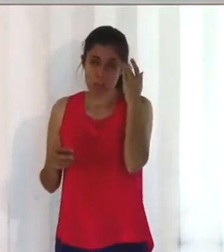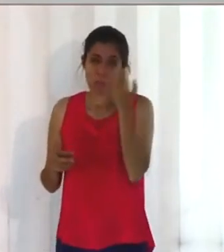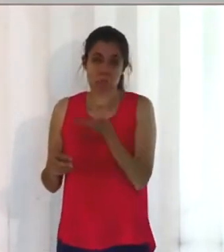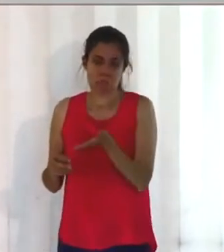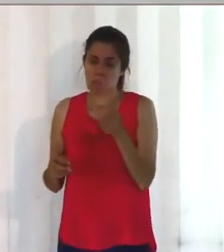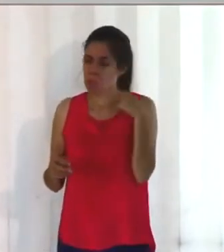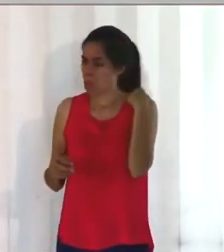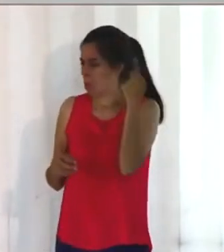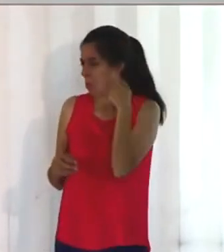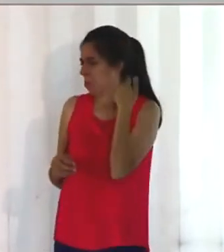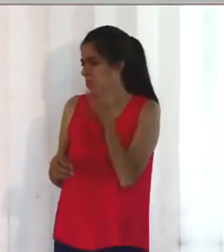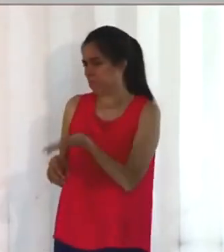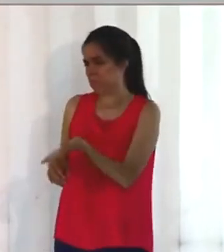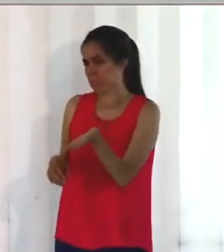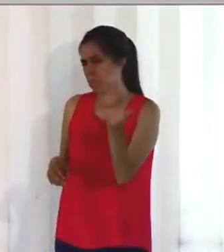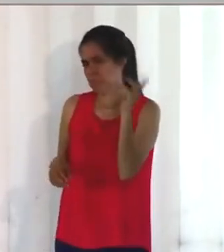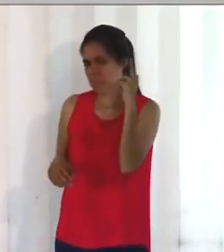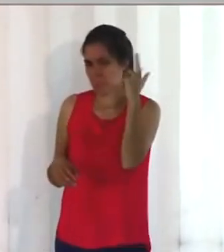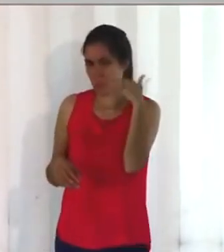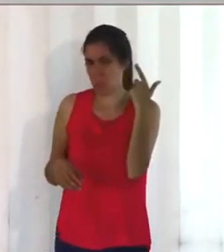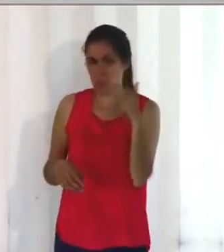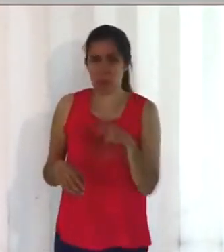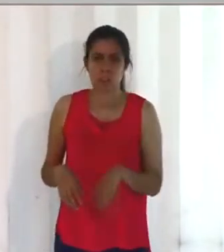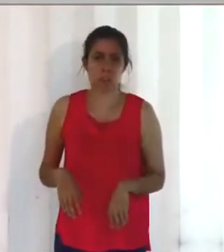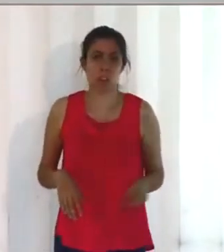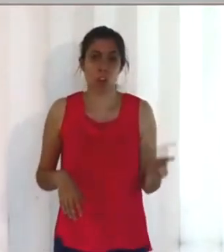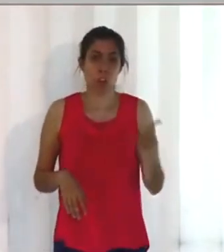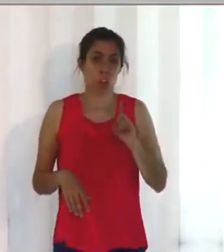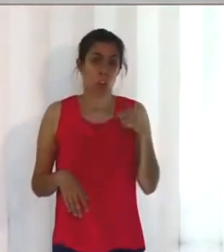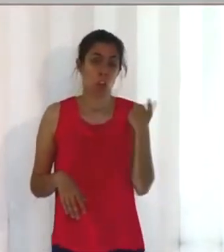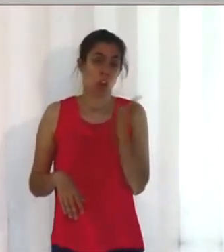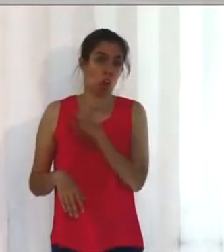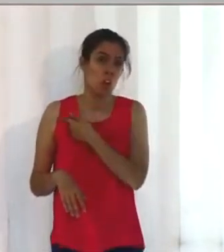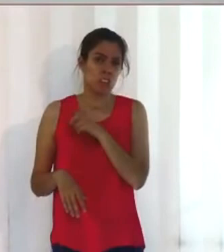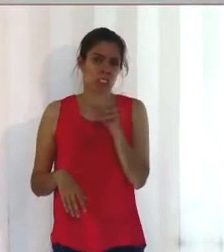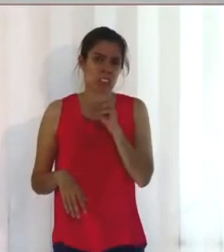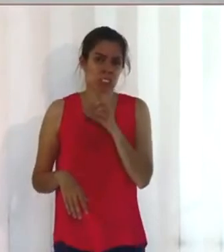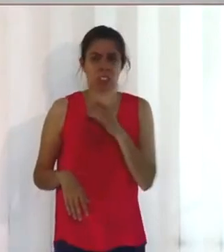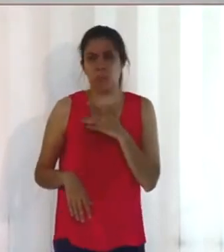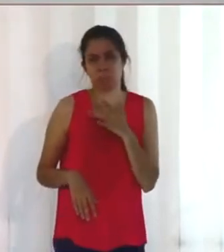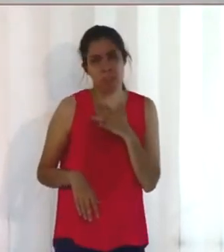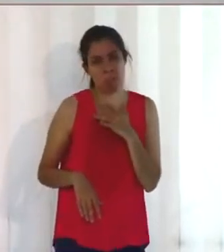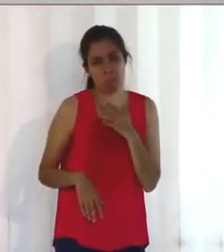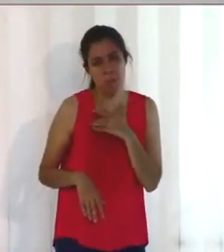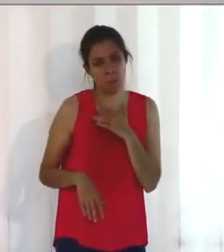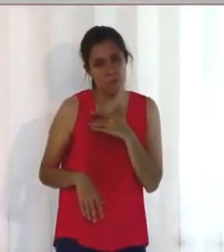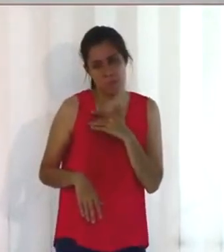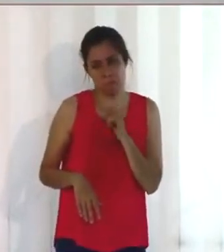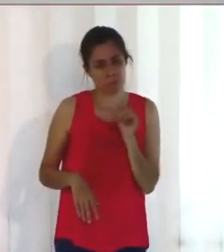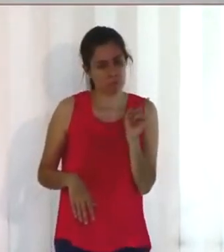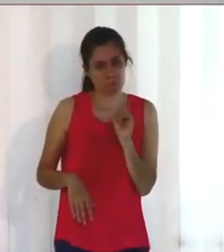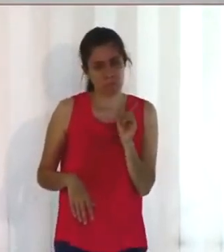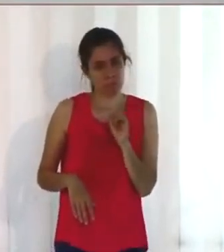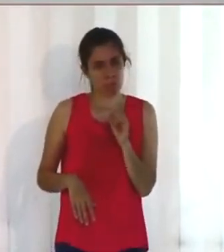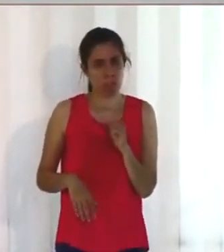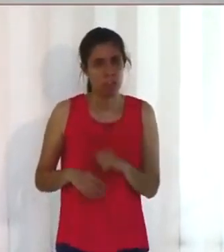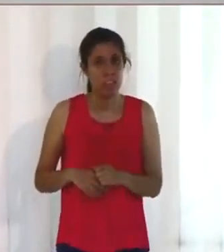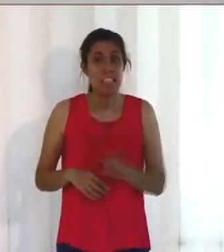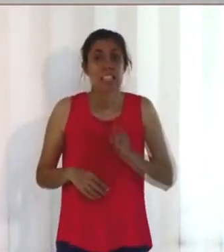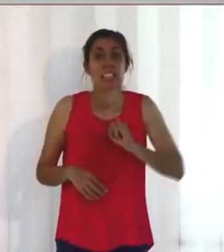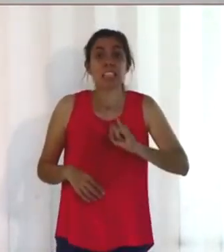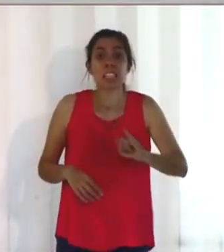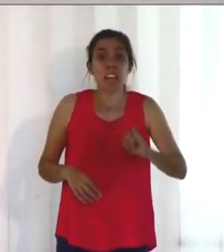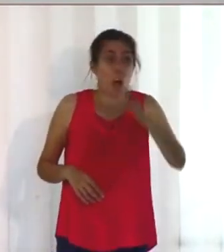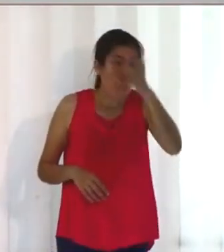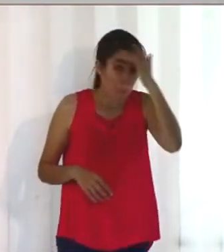irmãos e irmãs, não temamos o juízo do mundo, aqueles que acharem que nós estejamos enlouquecidos